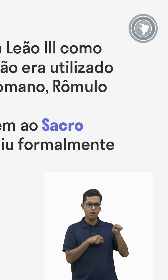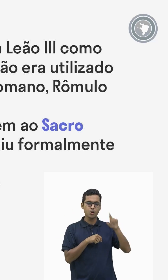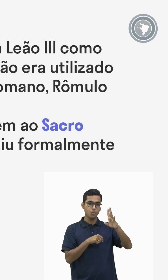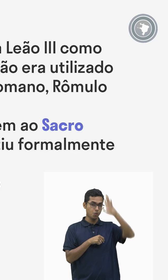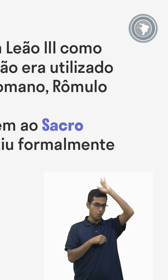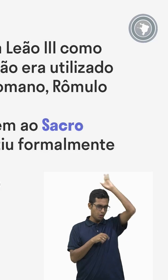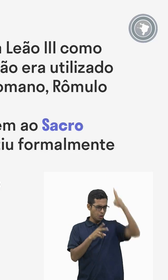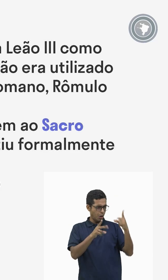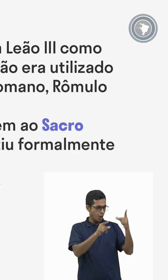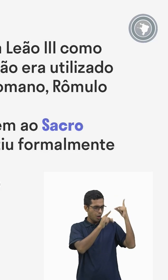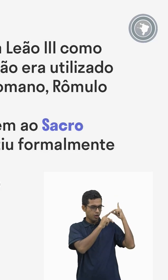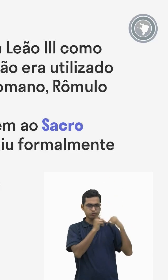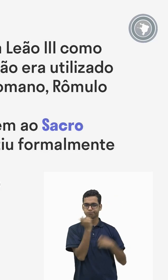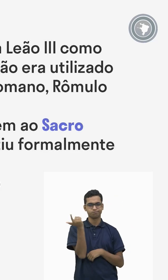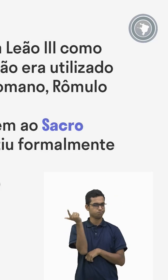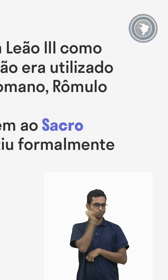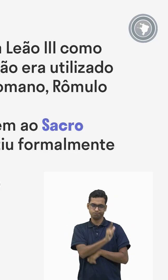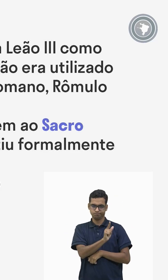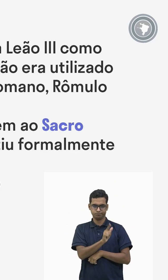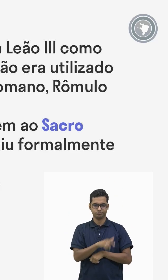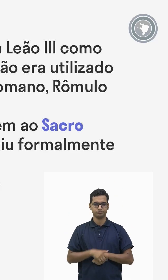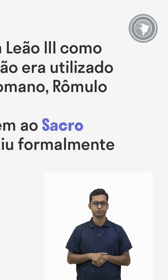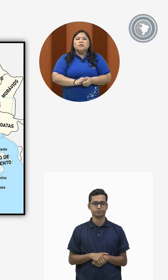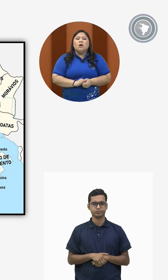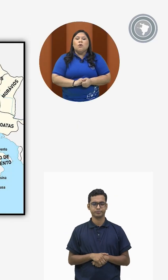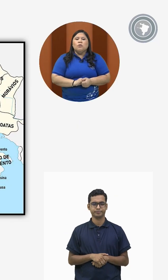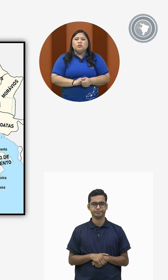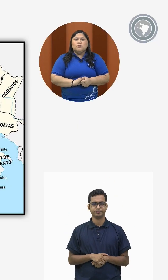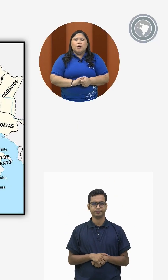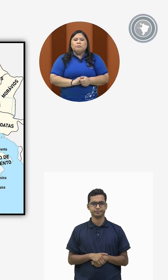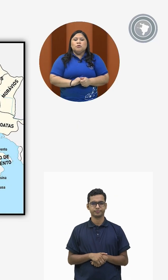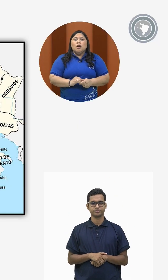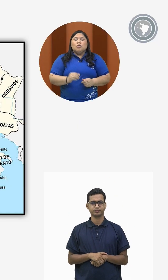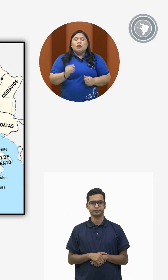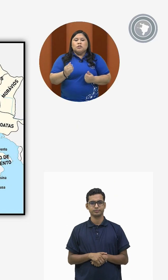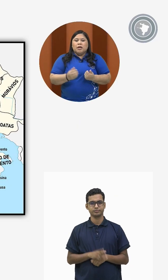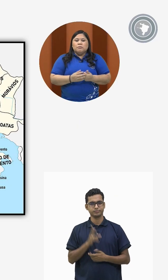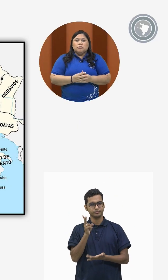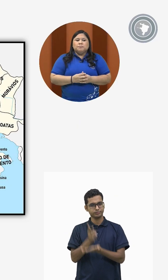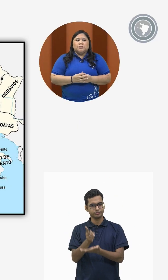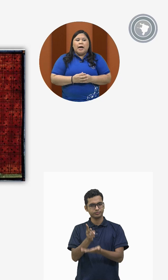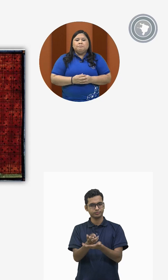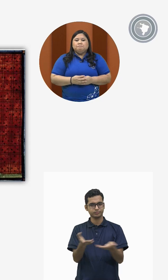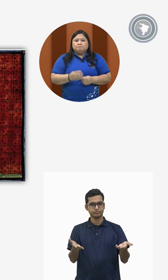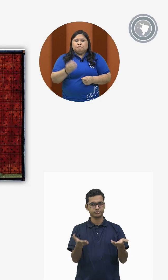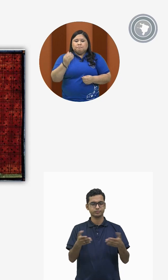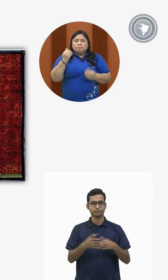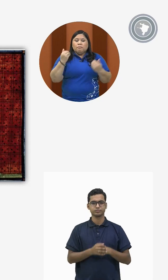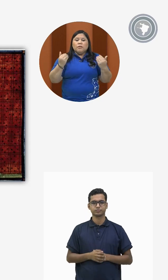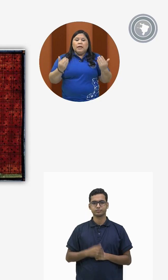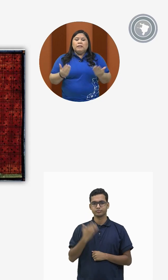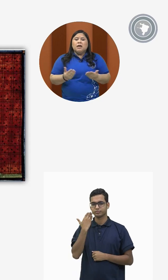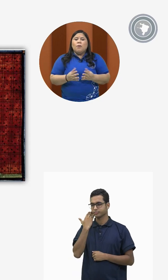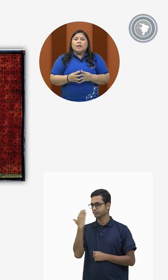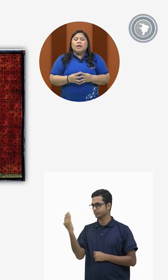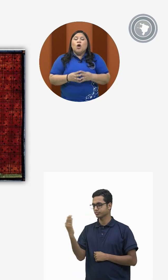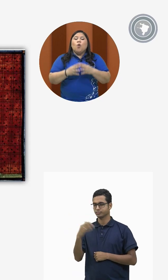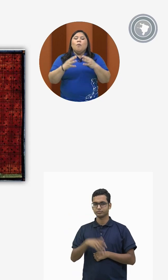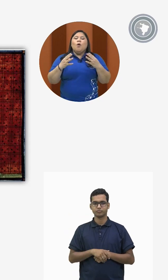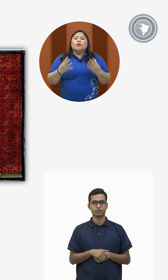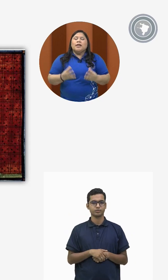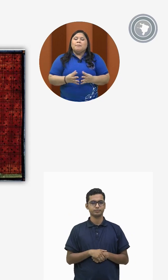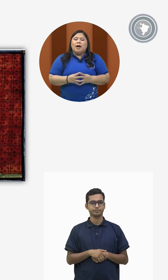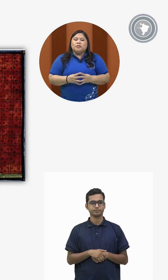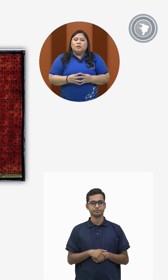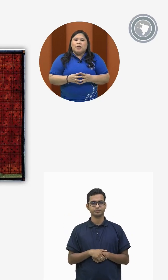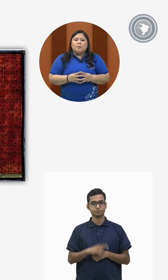Império Romano da Antiguidade, tá certo? Então, olha só, continuemos, nós temos, tá? Então, aqui,